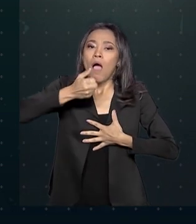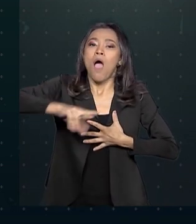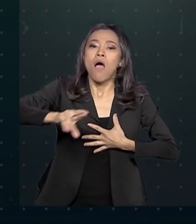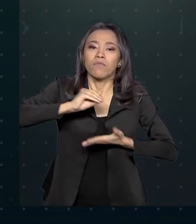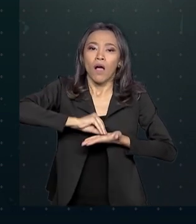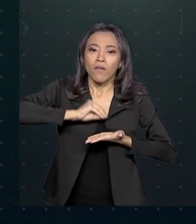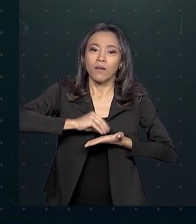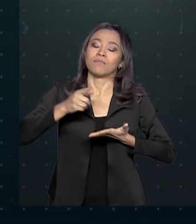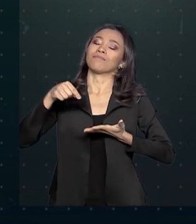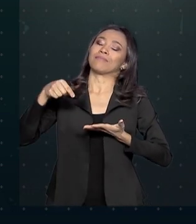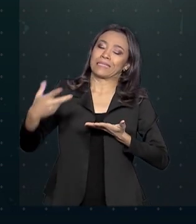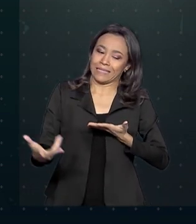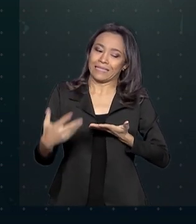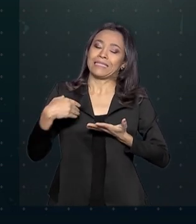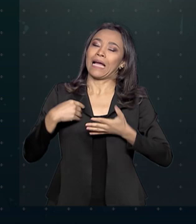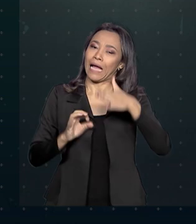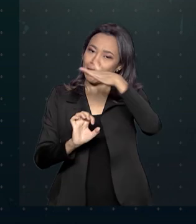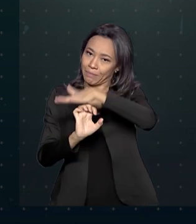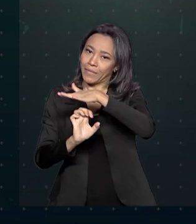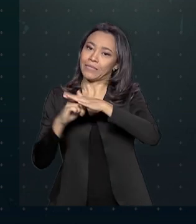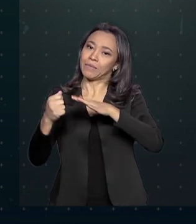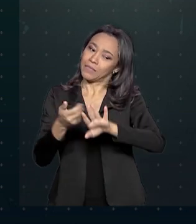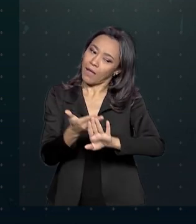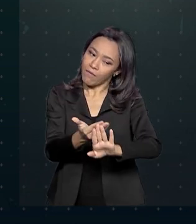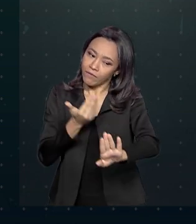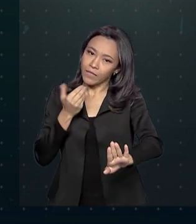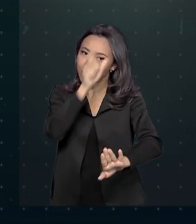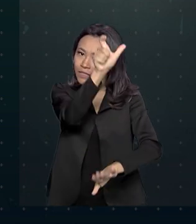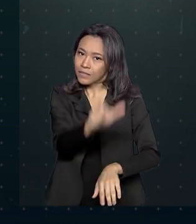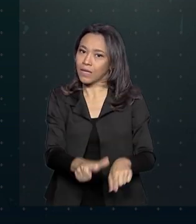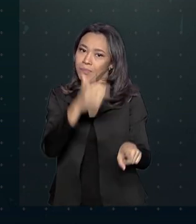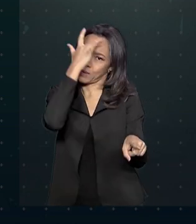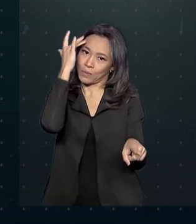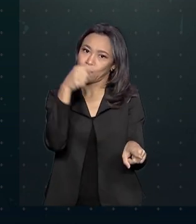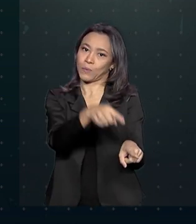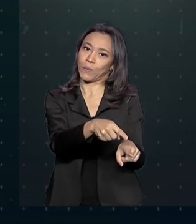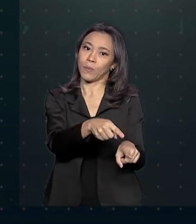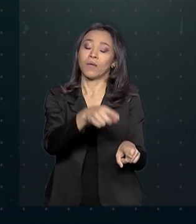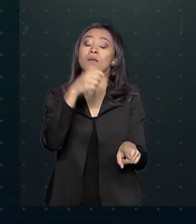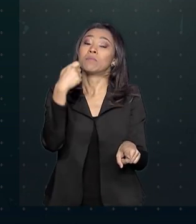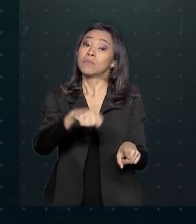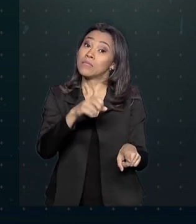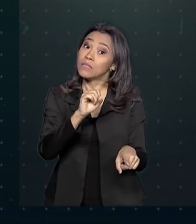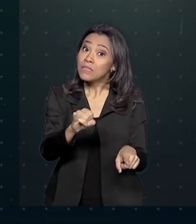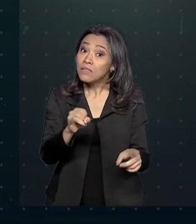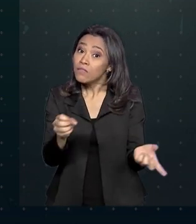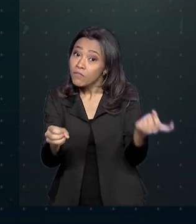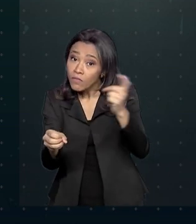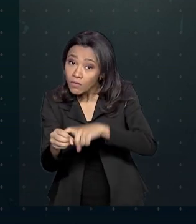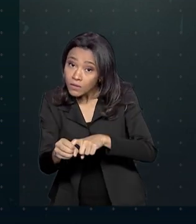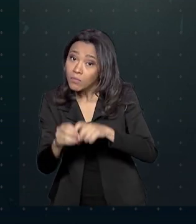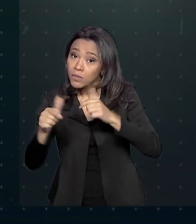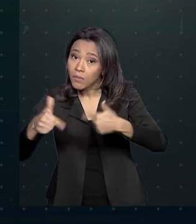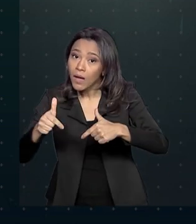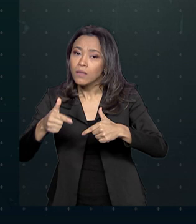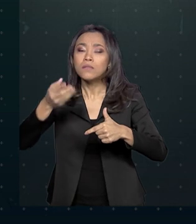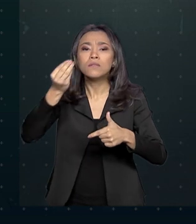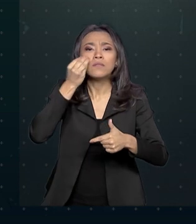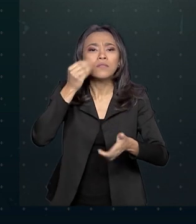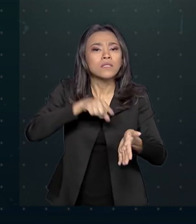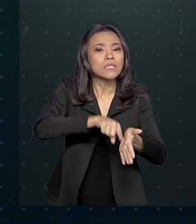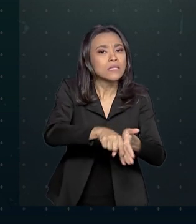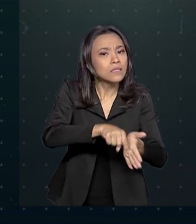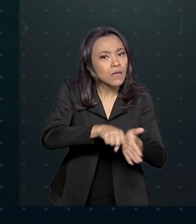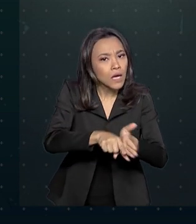empresa deve afastar o trabalhador, que pode voltar ao trabalho se tiver exame laboratorial descartando o Covid-19